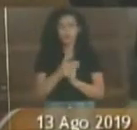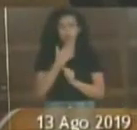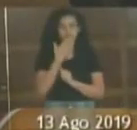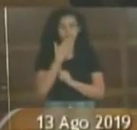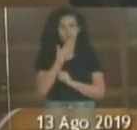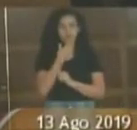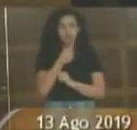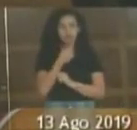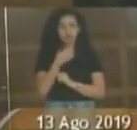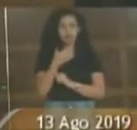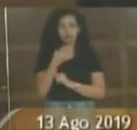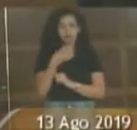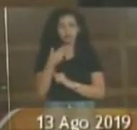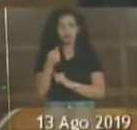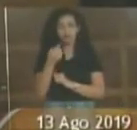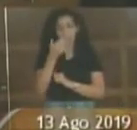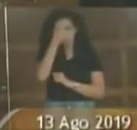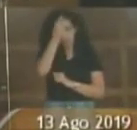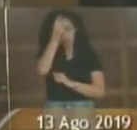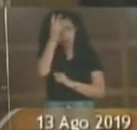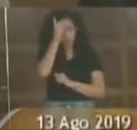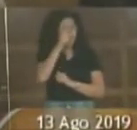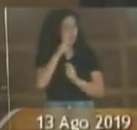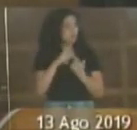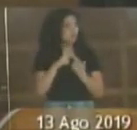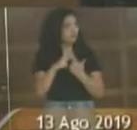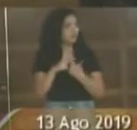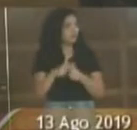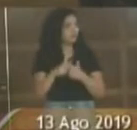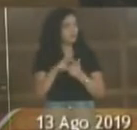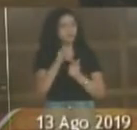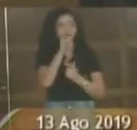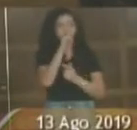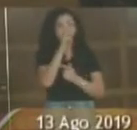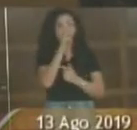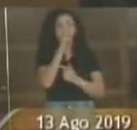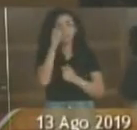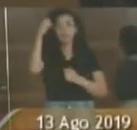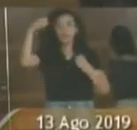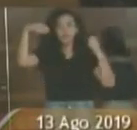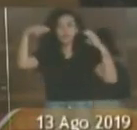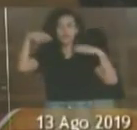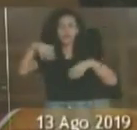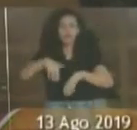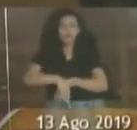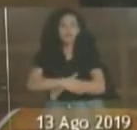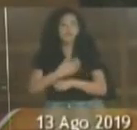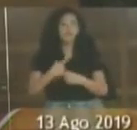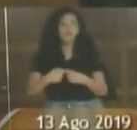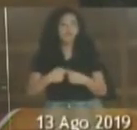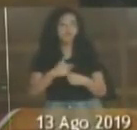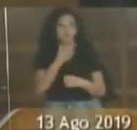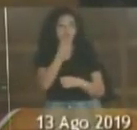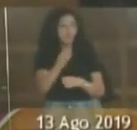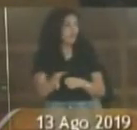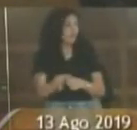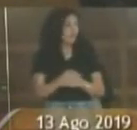Indicação 1237, indicando ao prefeito a manutenção na rede elétrica com troca de lâmpadas na rua 2, quadra 34, bairro